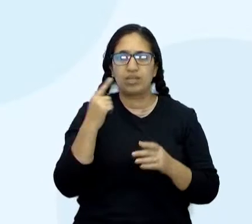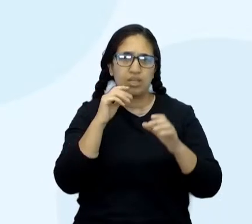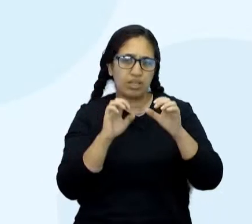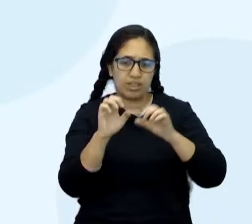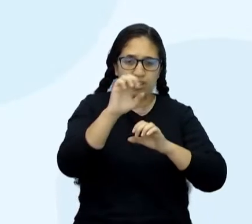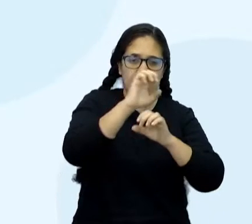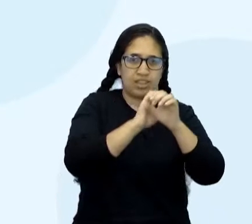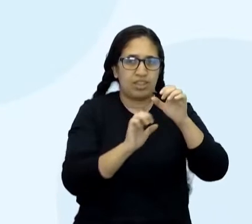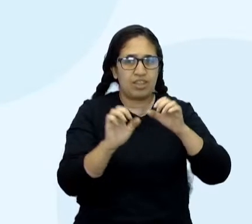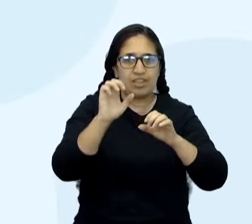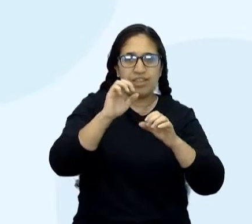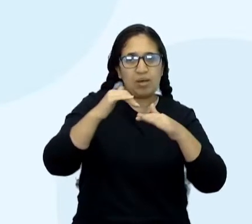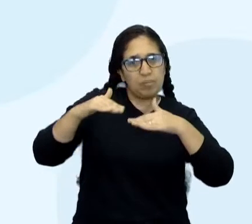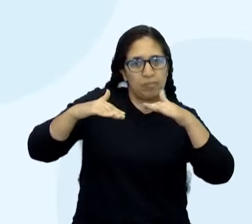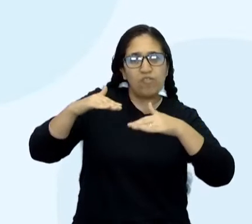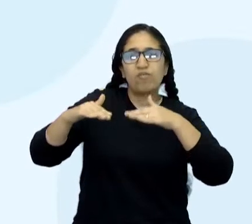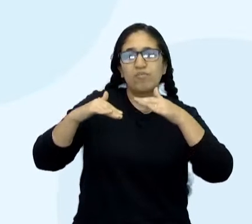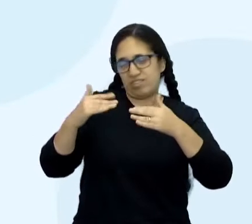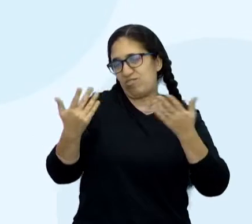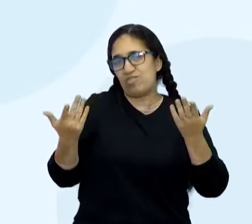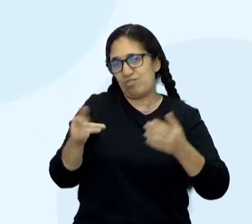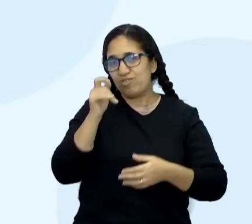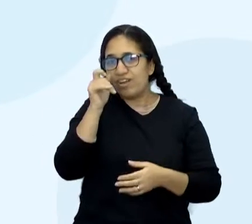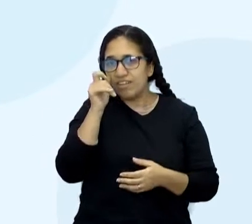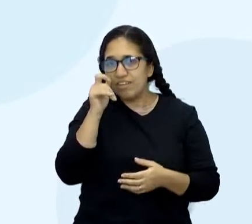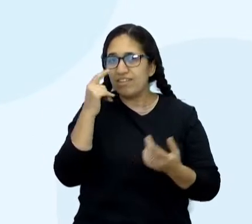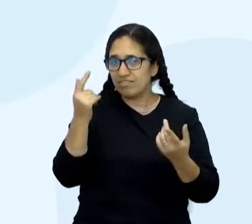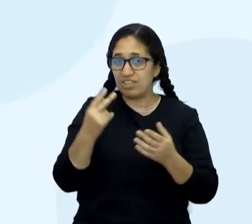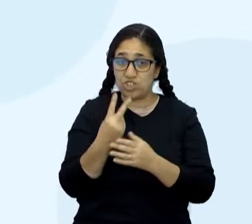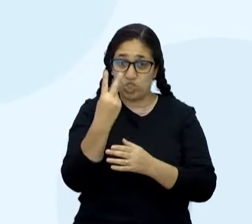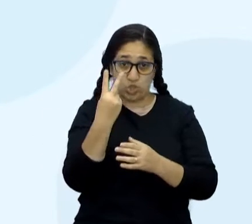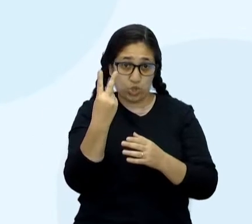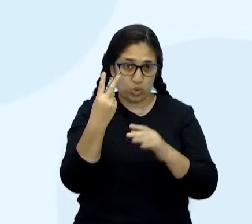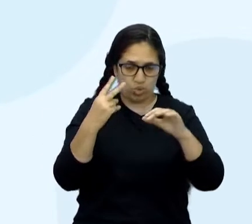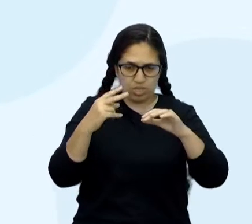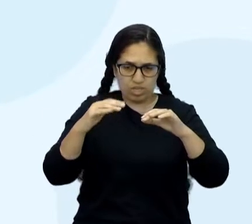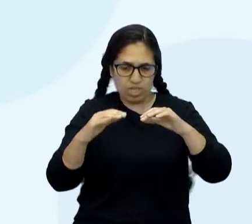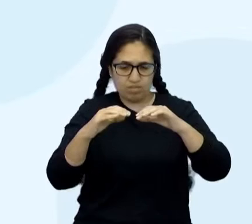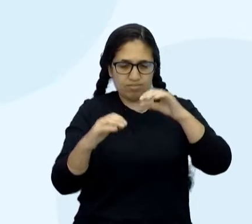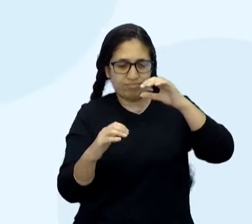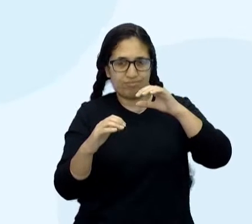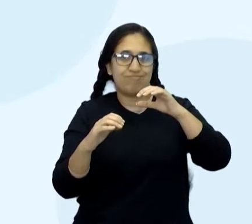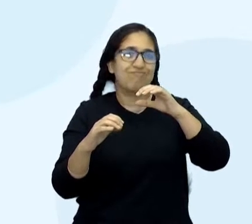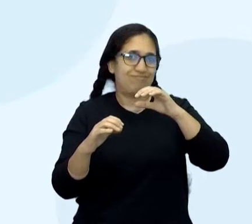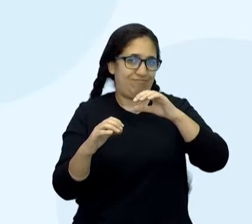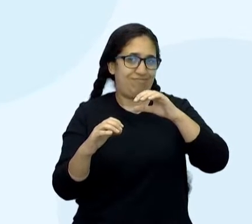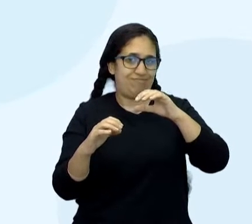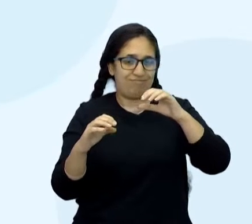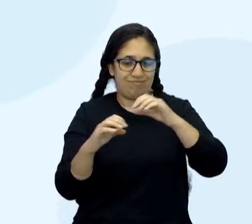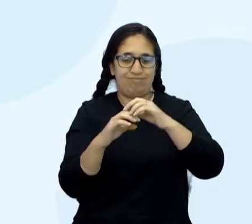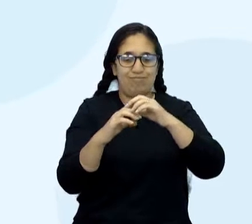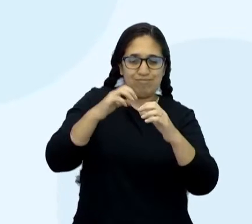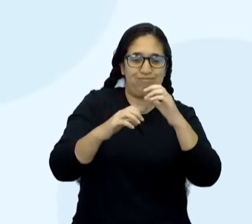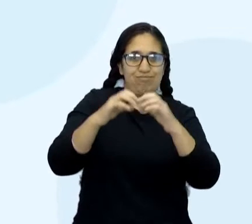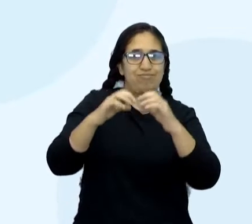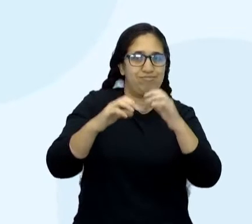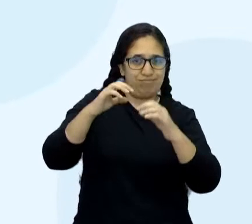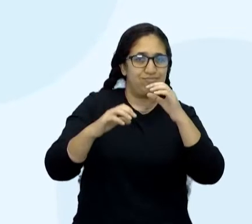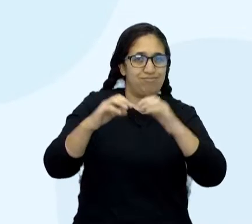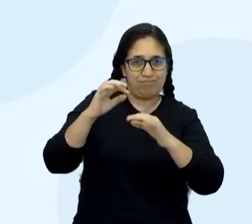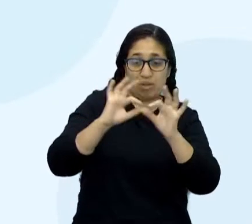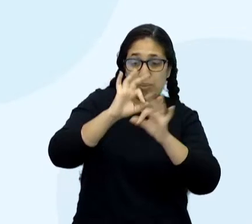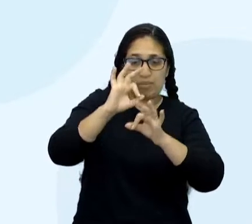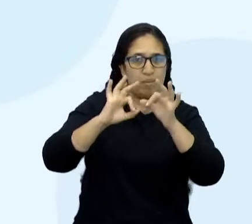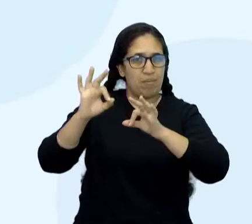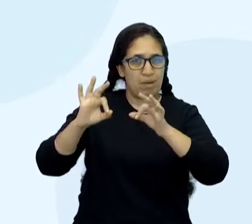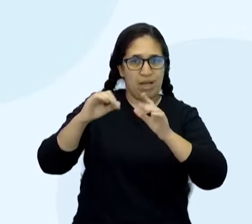se movimentem, tá certo? E é isso que interessa pra gente, quando dois corpos estão em desequilíbrio entre cargas e a gente consegue